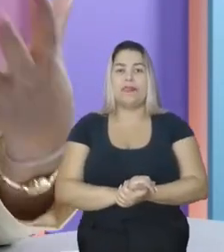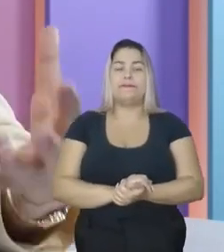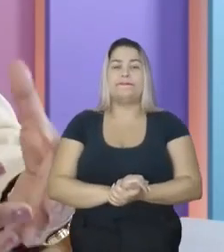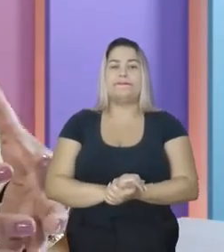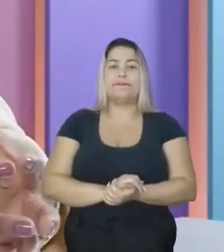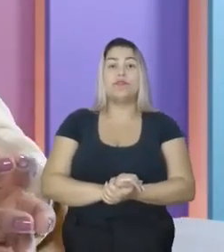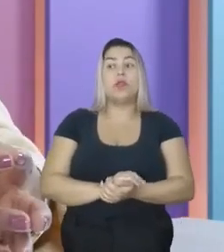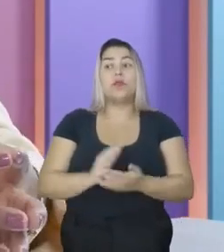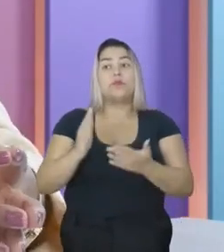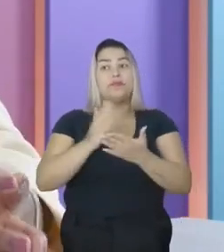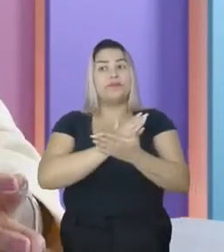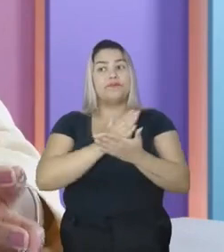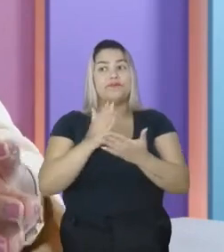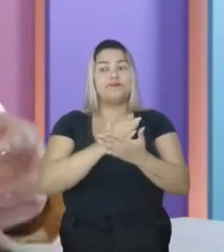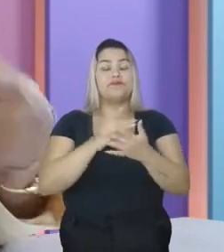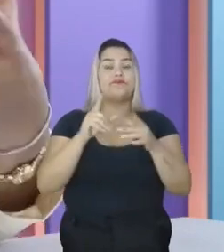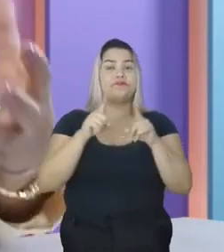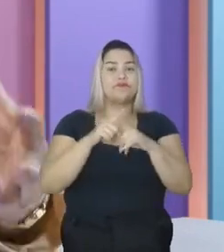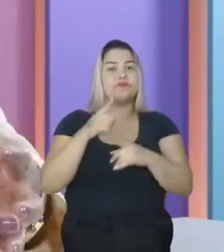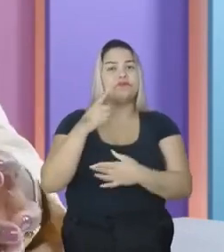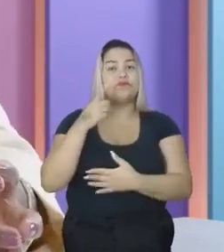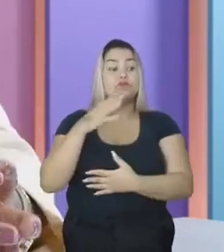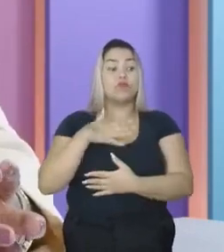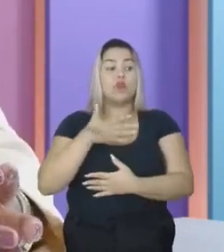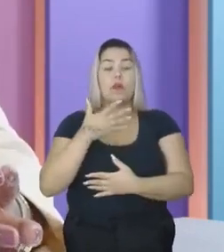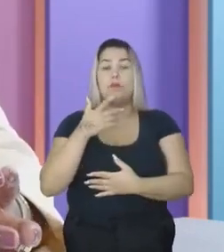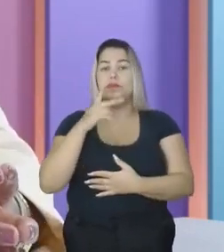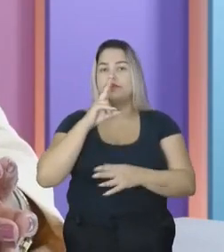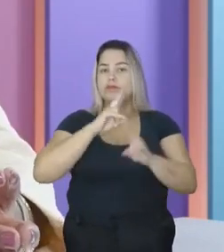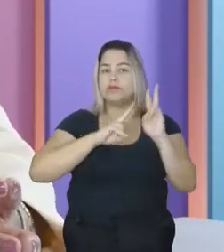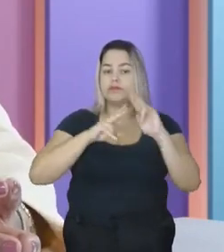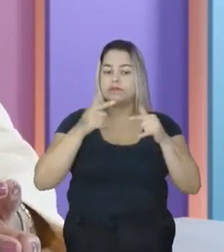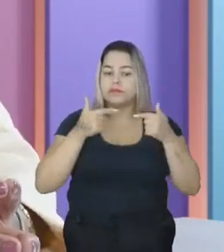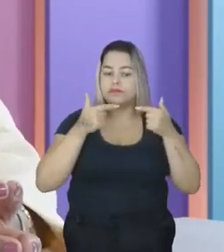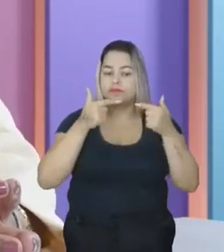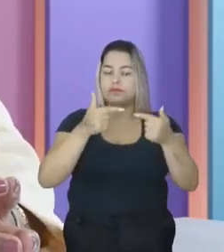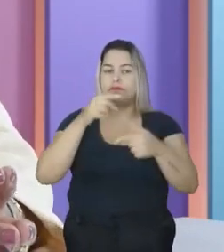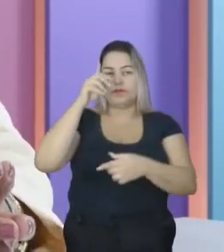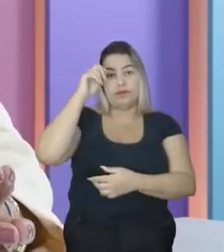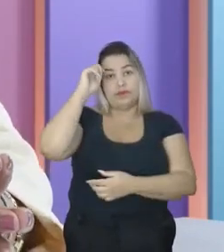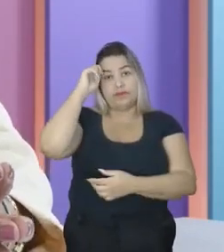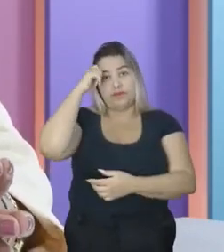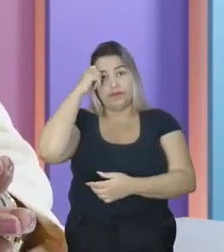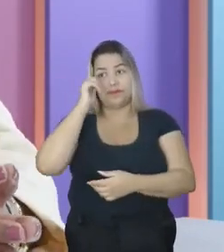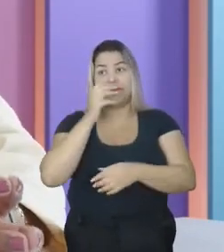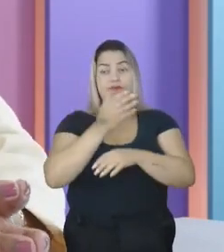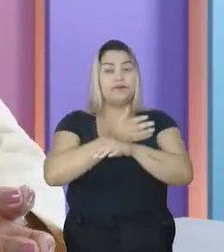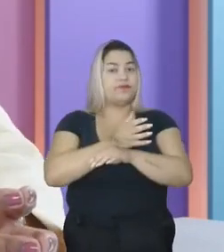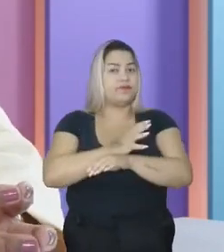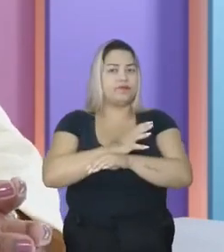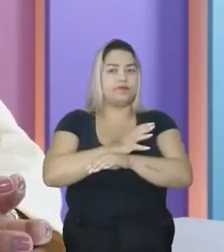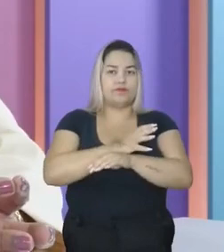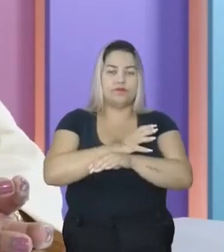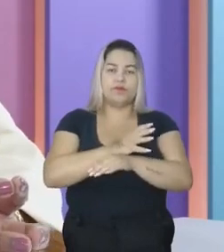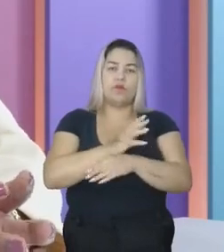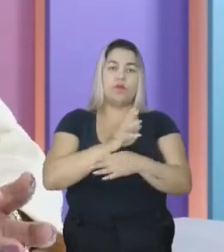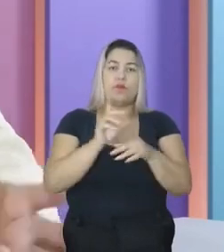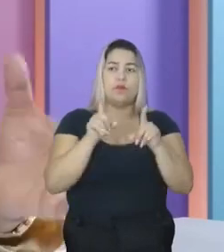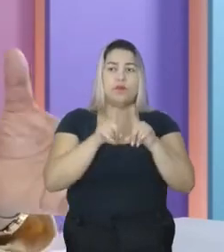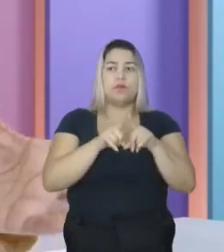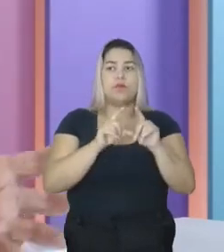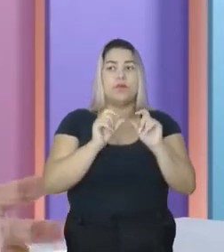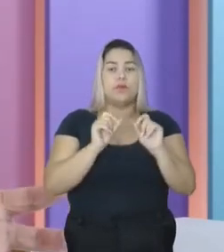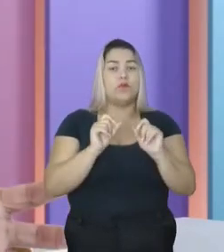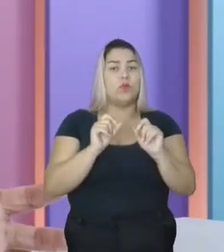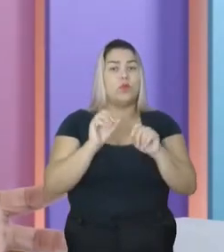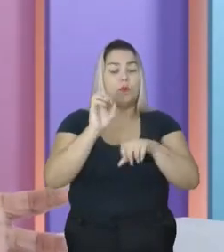para alguns pode parecer surpresa, mas para quem acompanhou a luta antirracista, dizer que foi muito recentemente